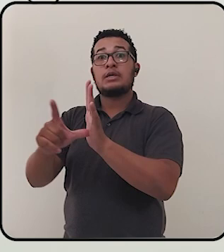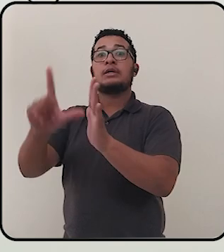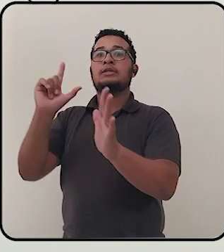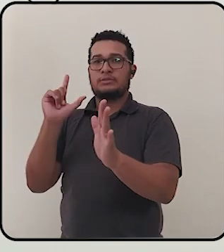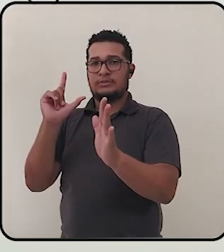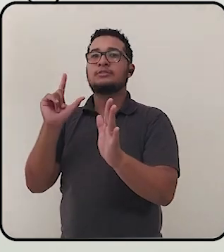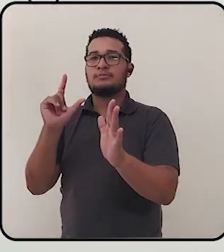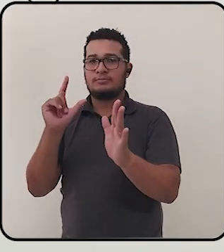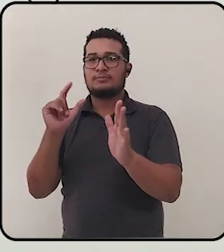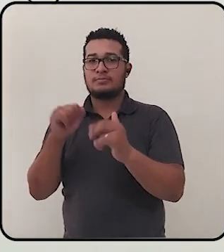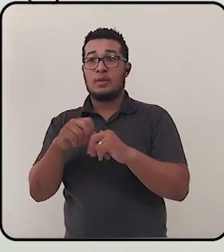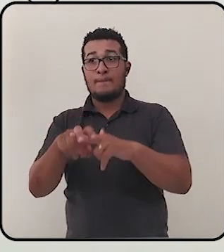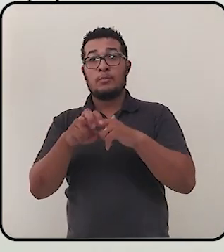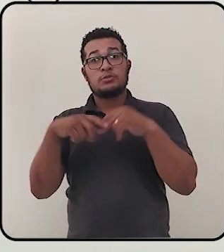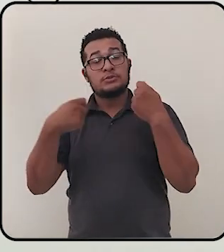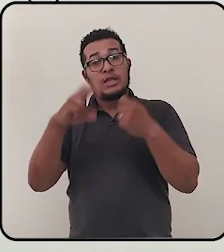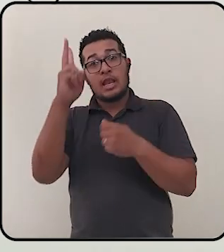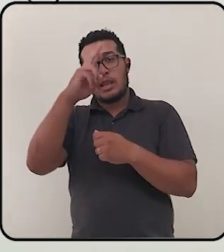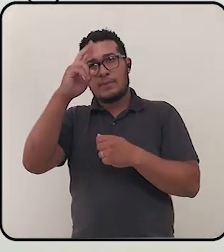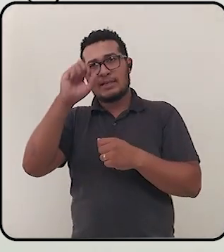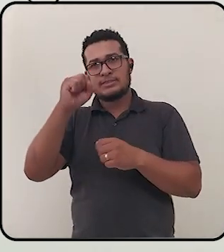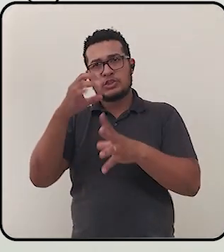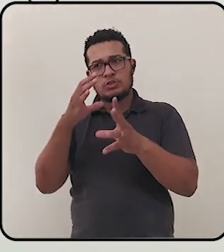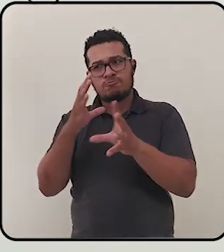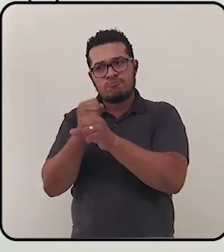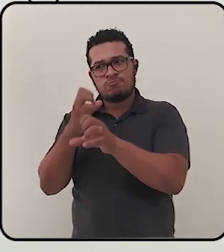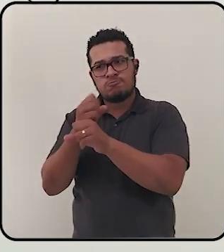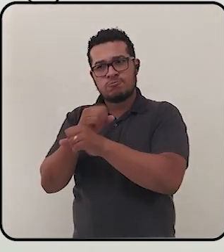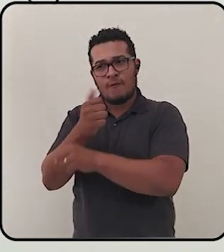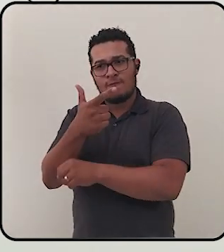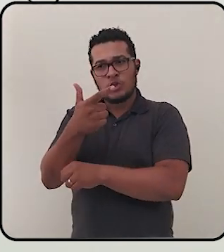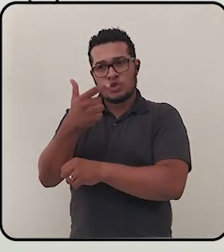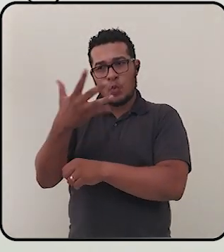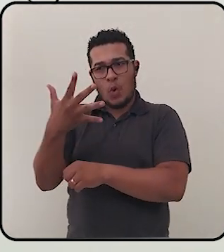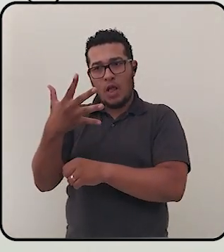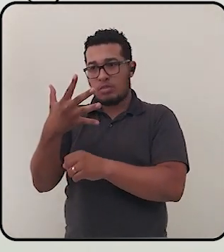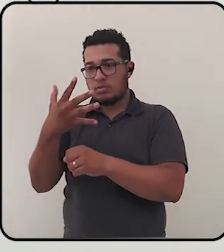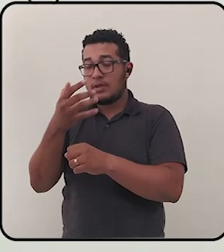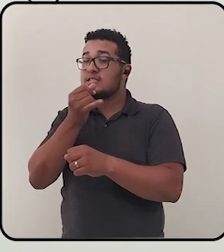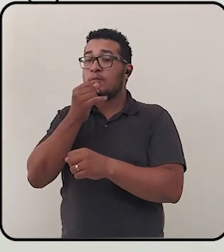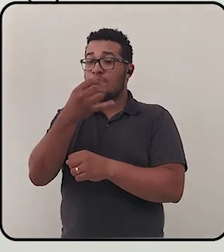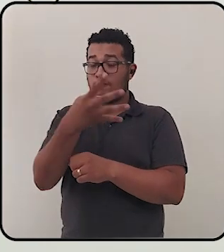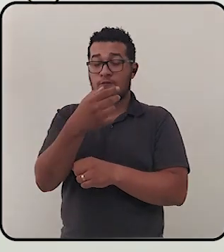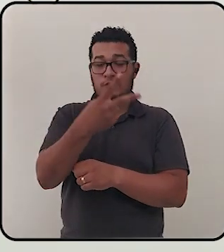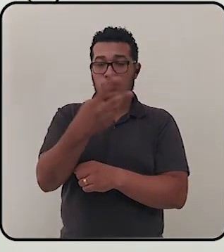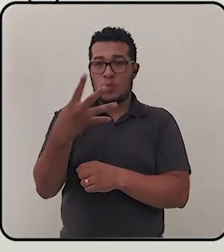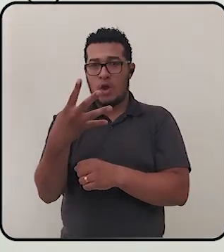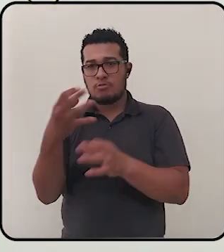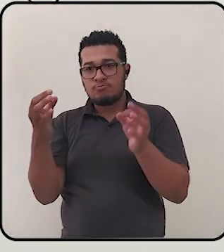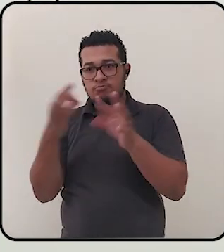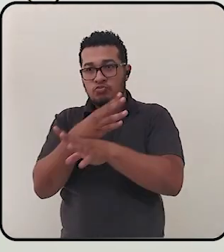do mesmo dia e do dia anterior. Você tem que lembrar que sua soma, sempre que ultrapassar